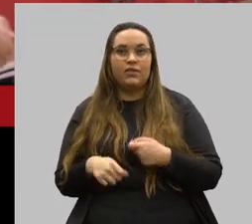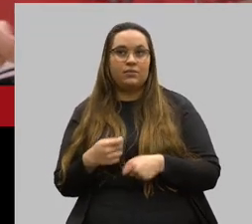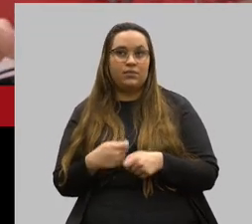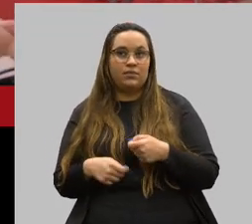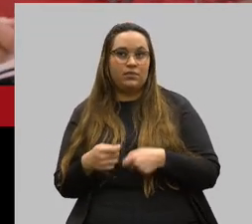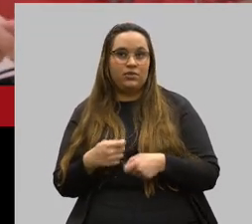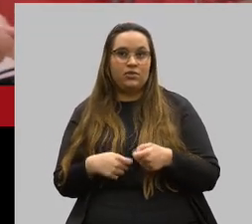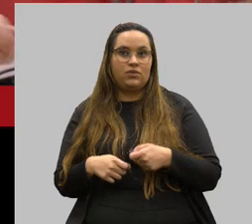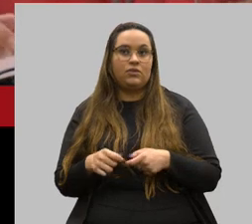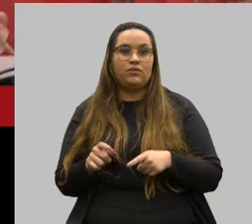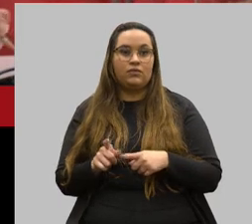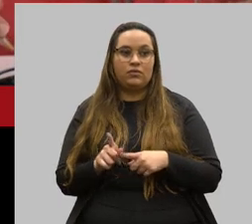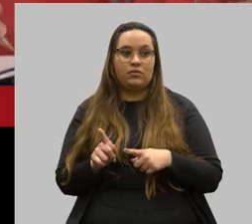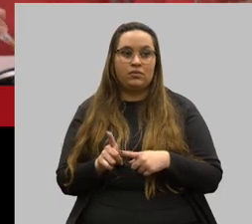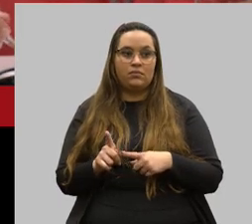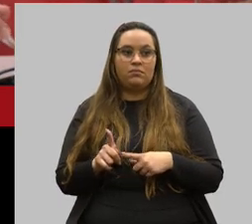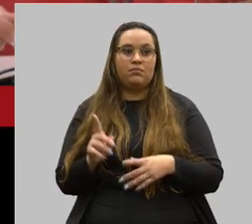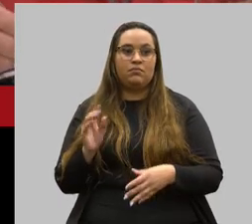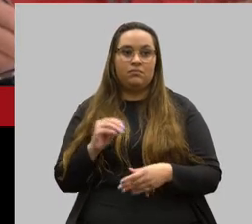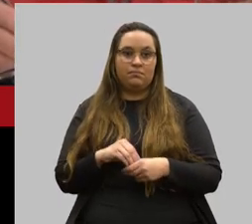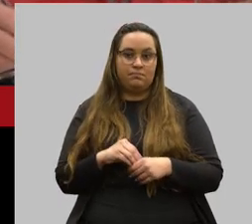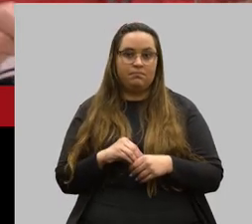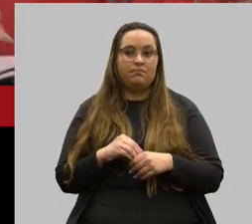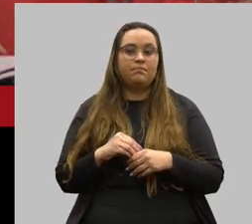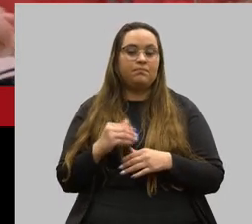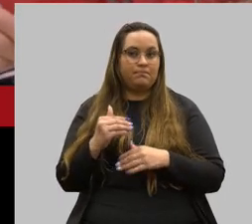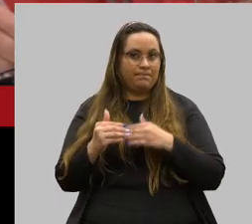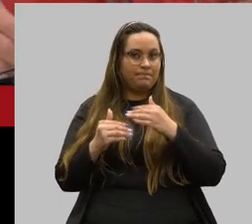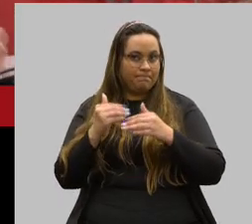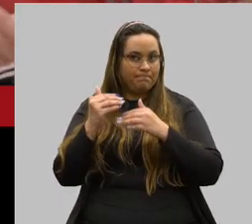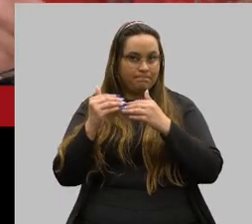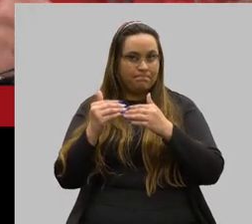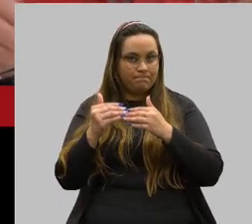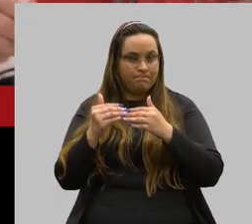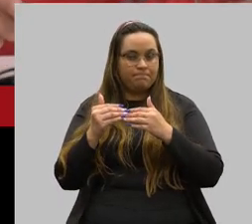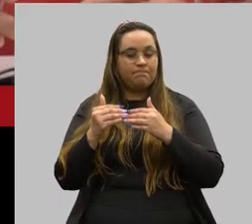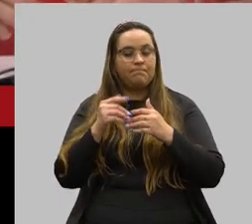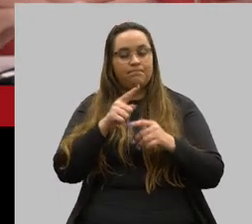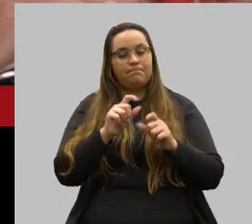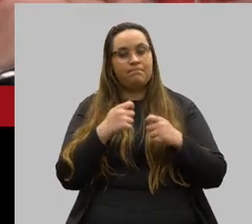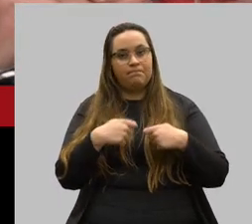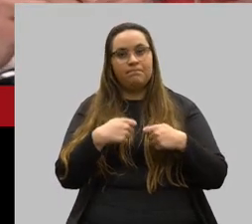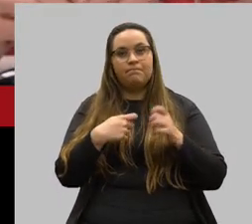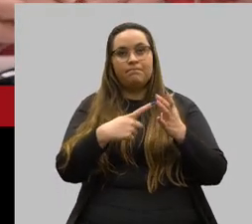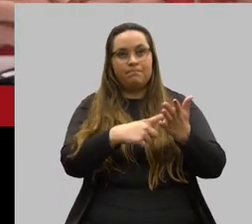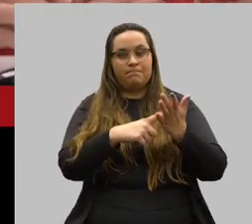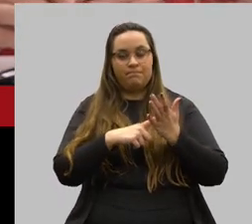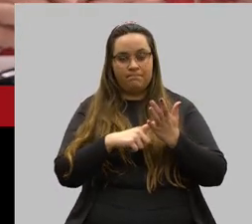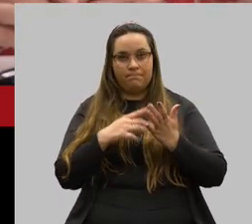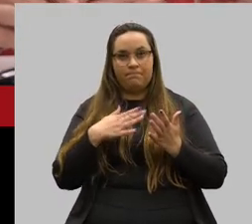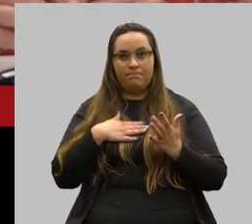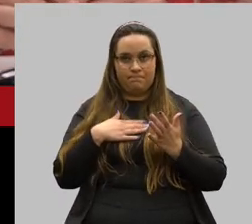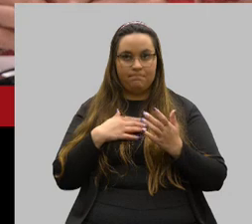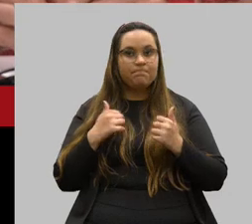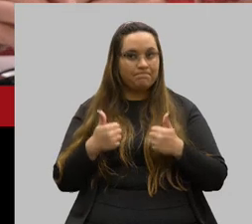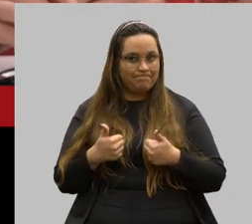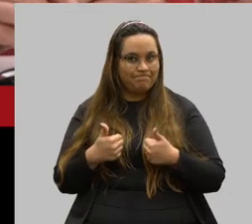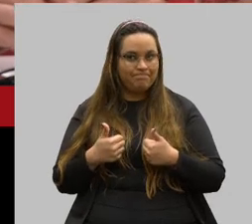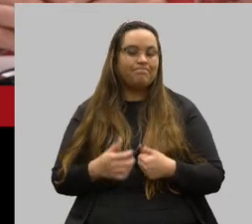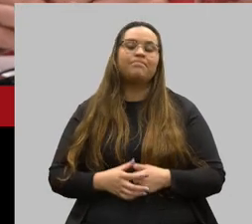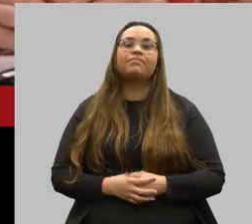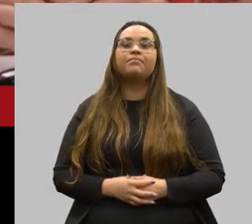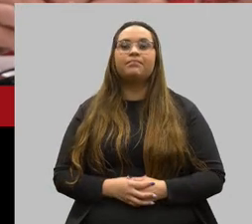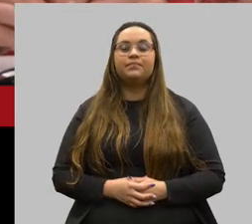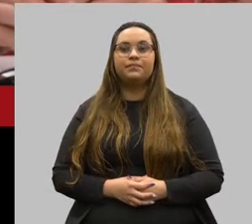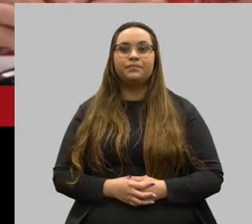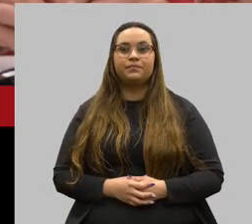just também a devida progressão que seja apresentado o requerimento eh nesse sentido donora Letícia eh